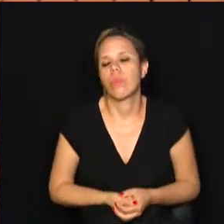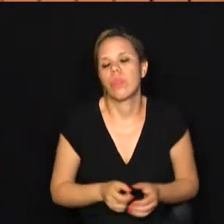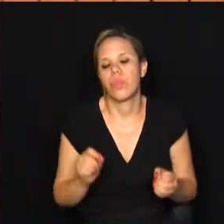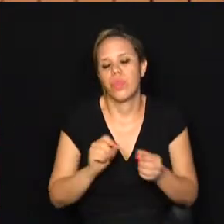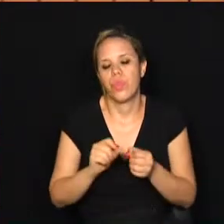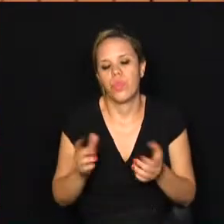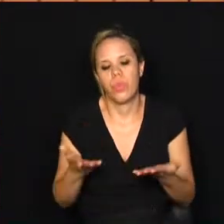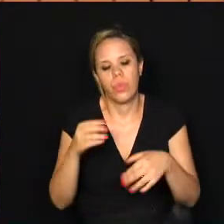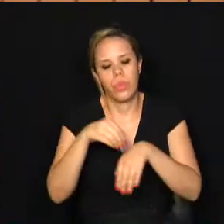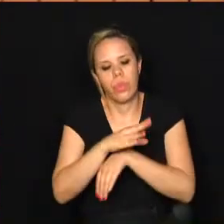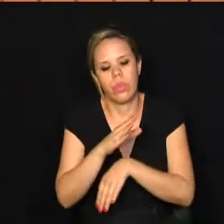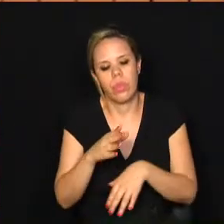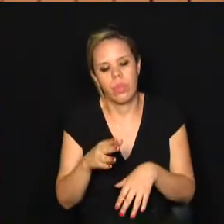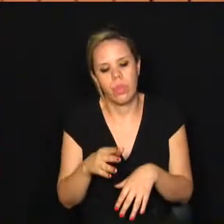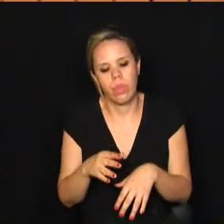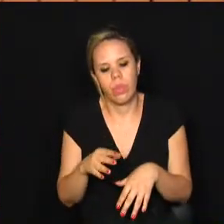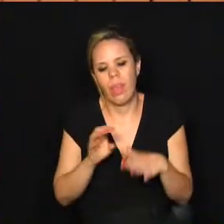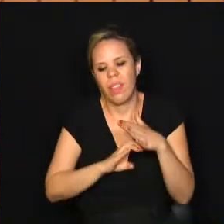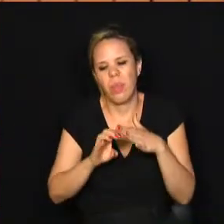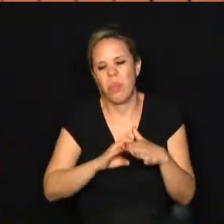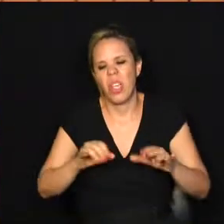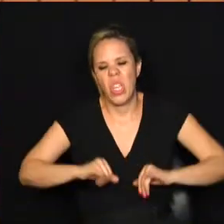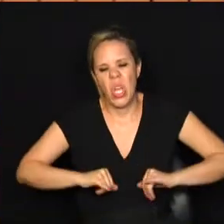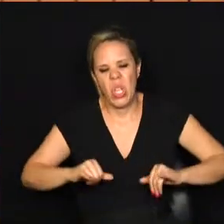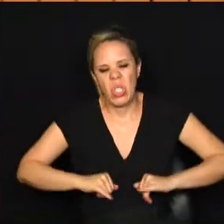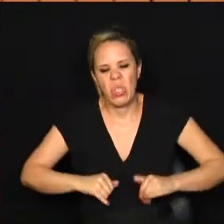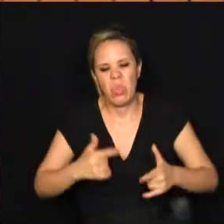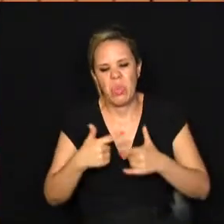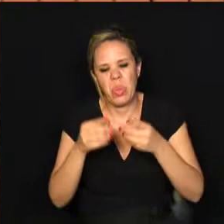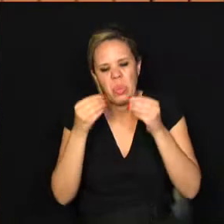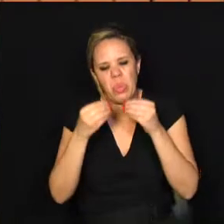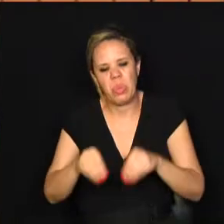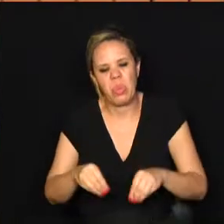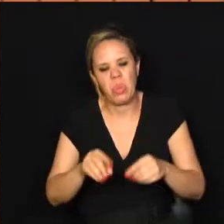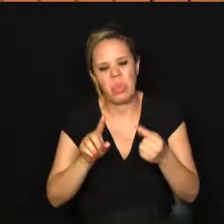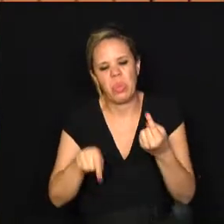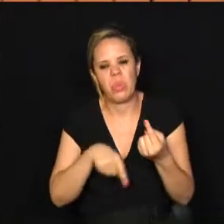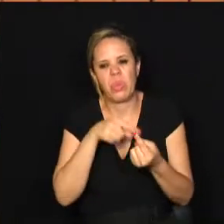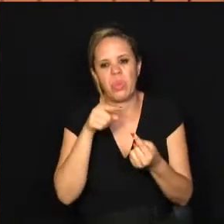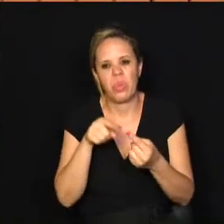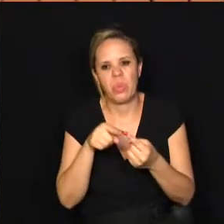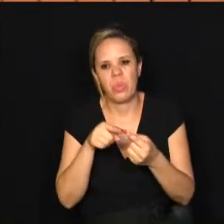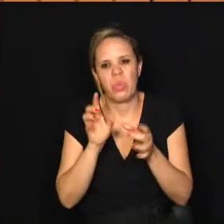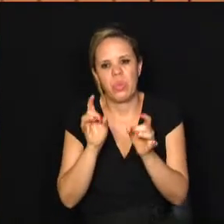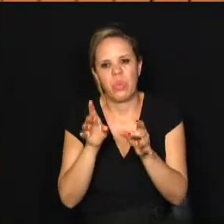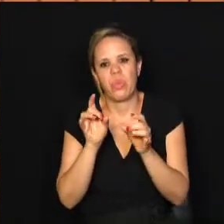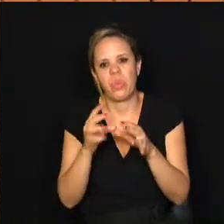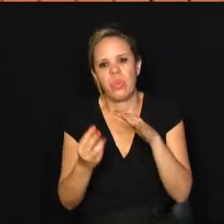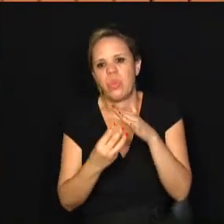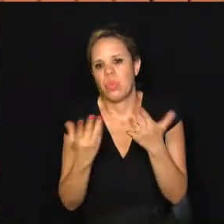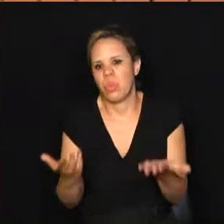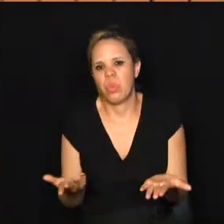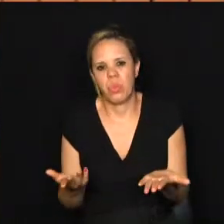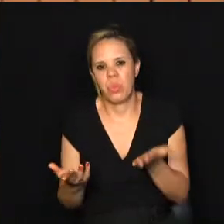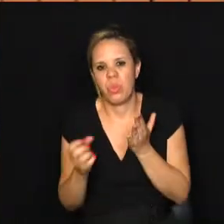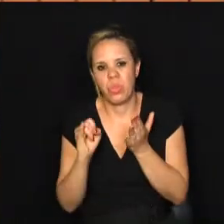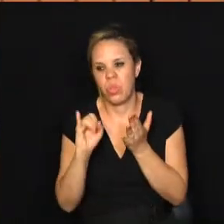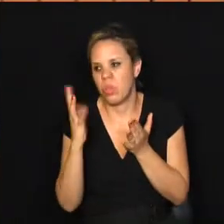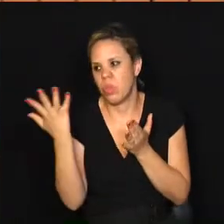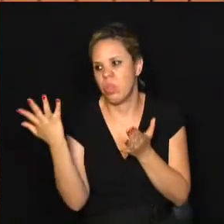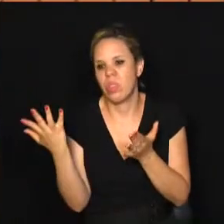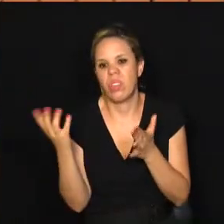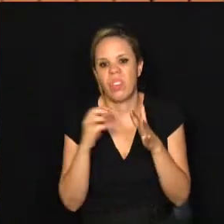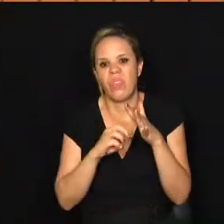leve a desgaste essa empresa com o objetivo de privatizar. A privatização seria